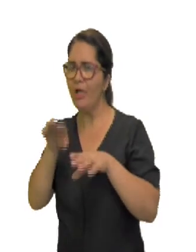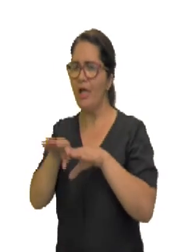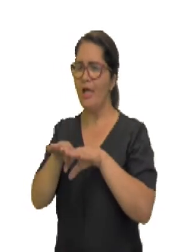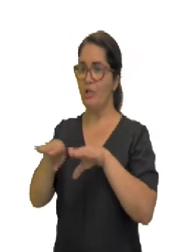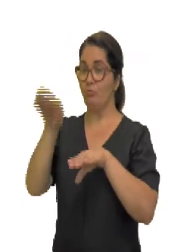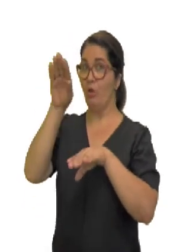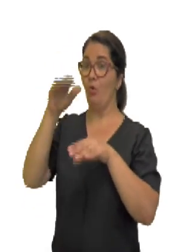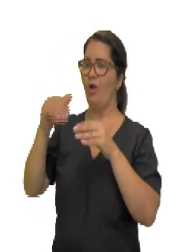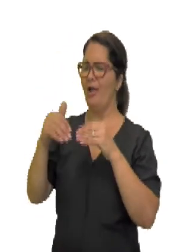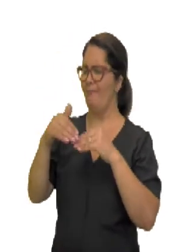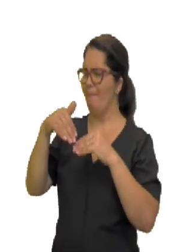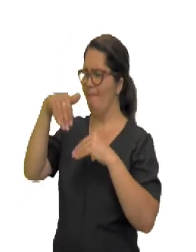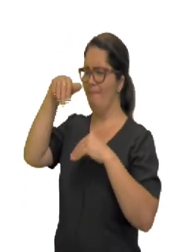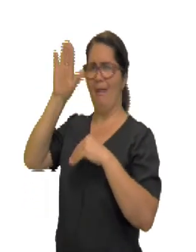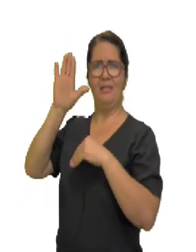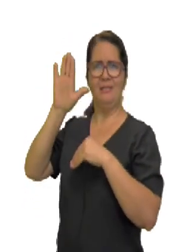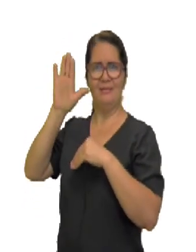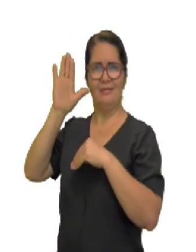esse termo.